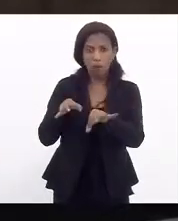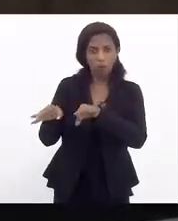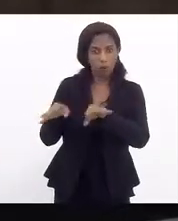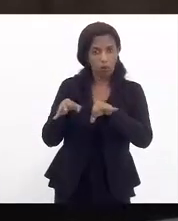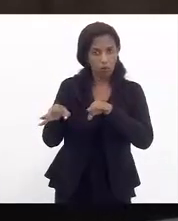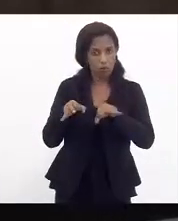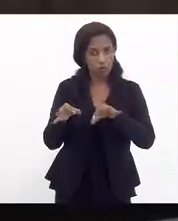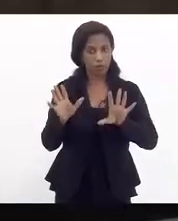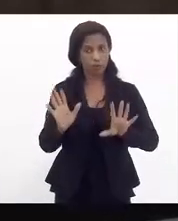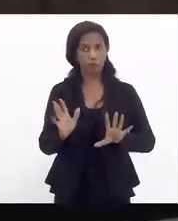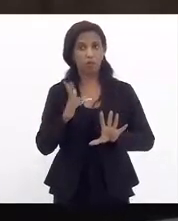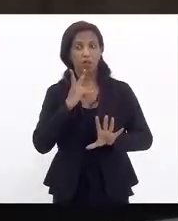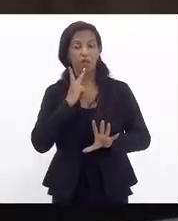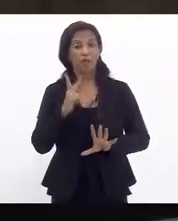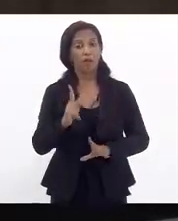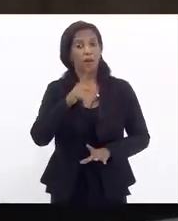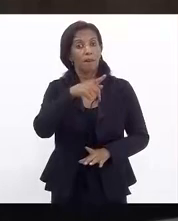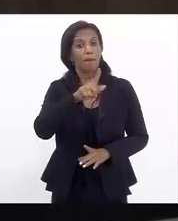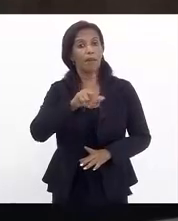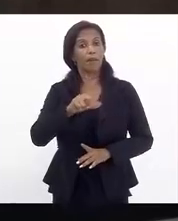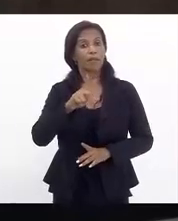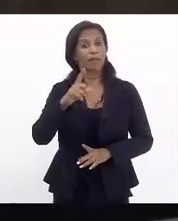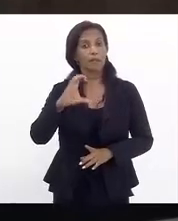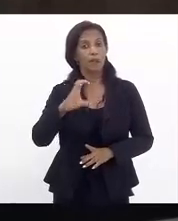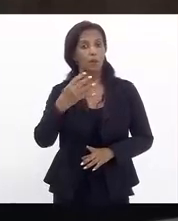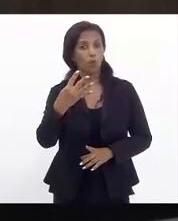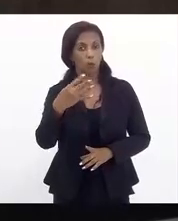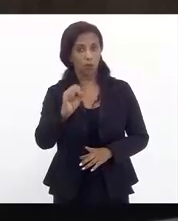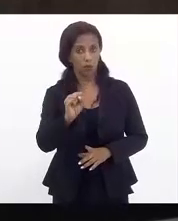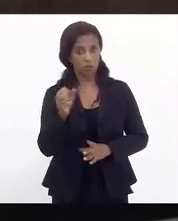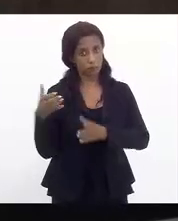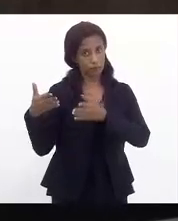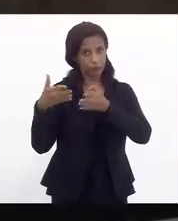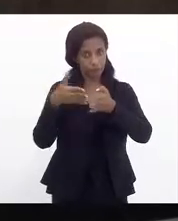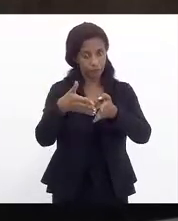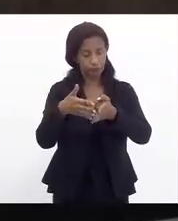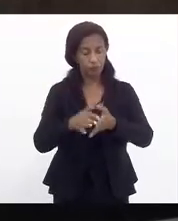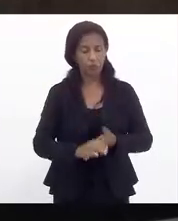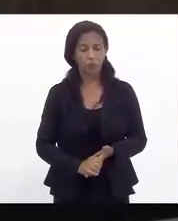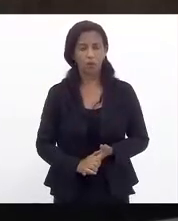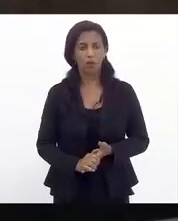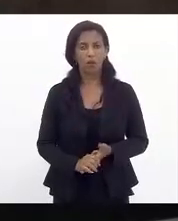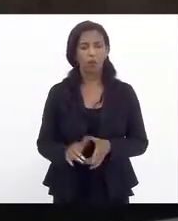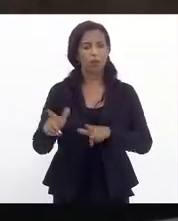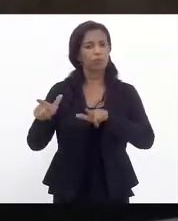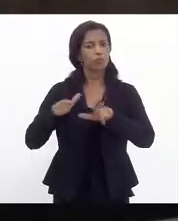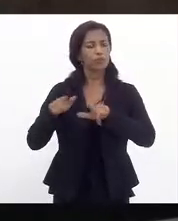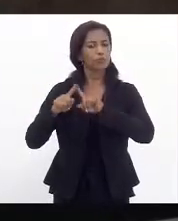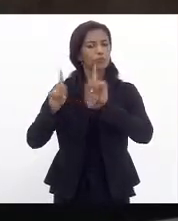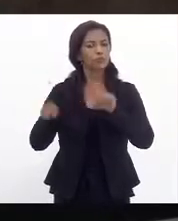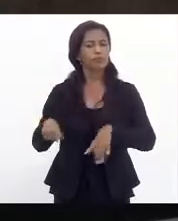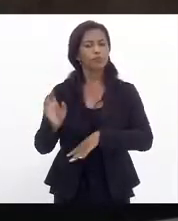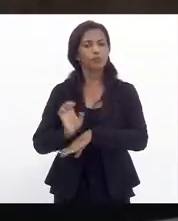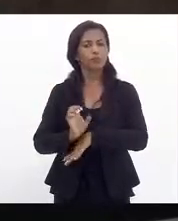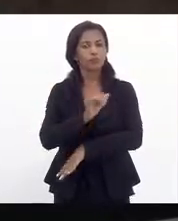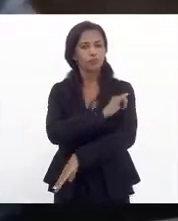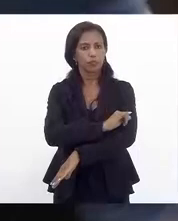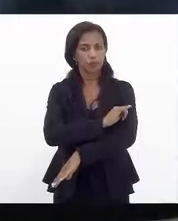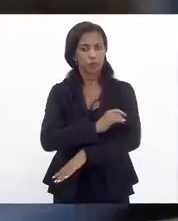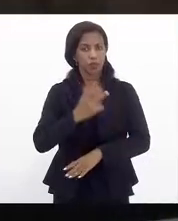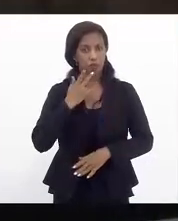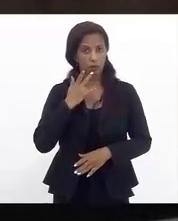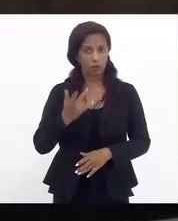sobre o prédio no que se refere o PLC 48 os servidores públicos do Estado do Rio de Janeiro